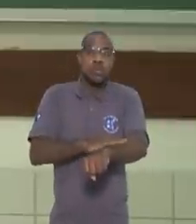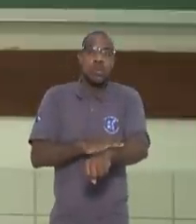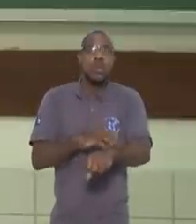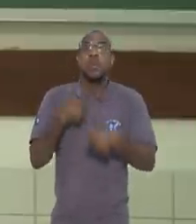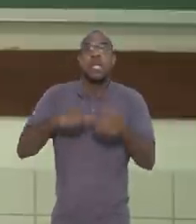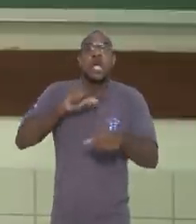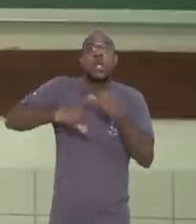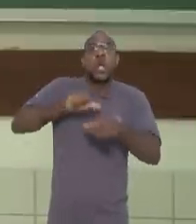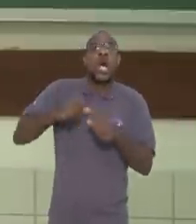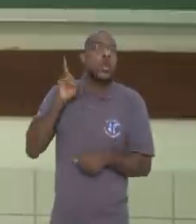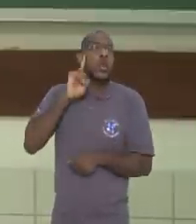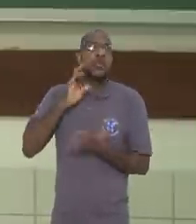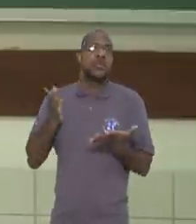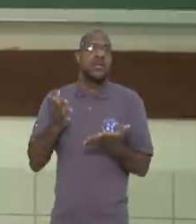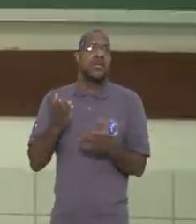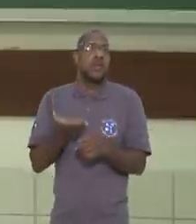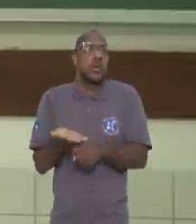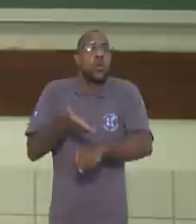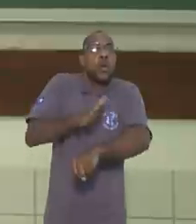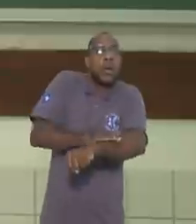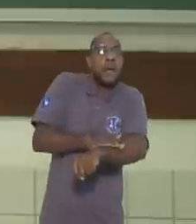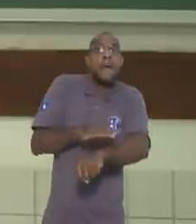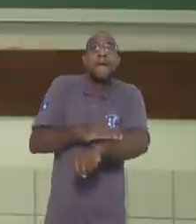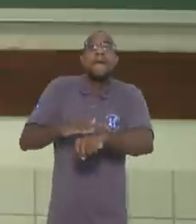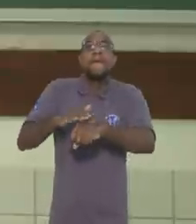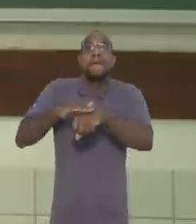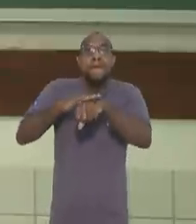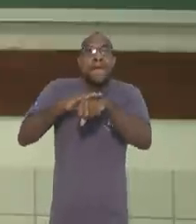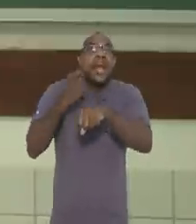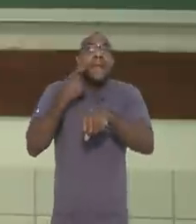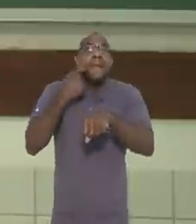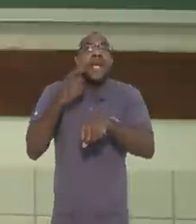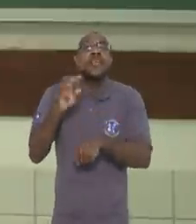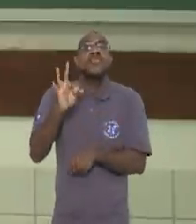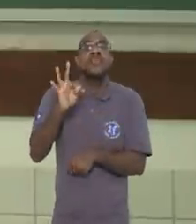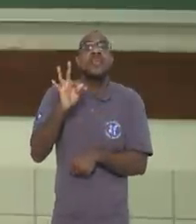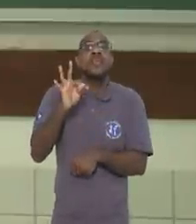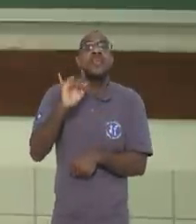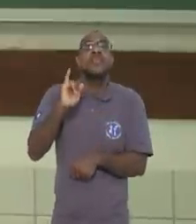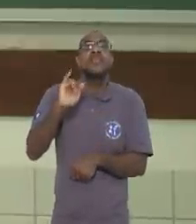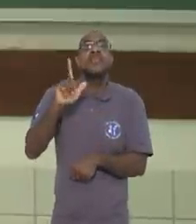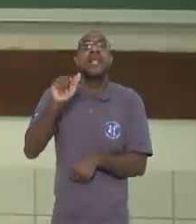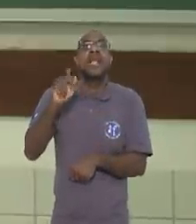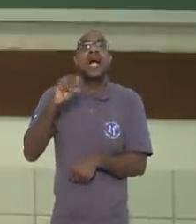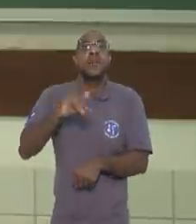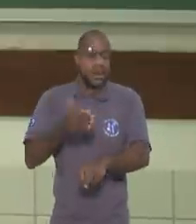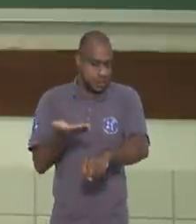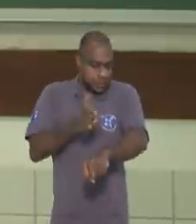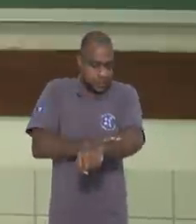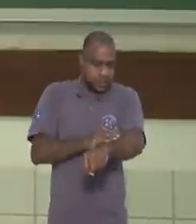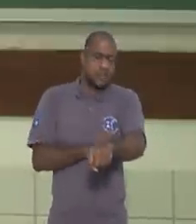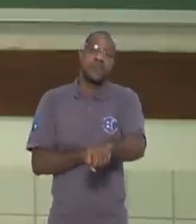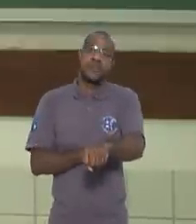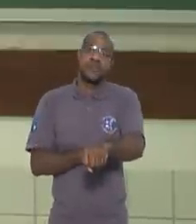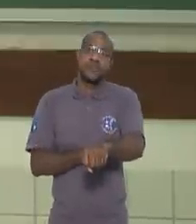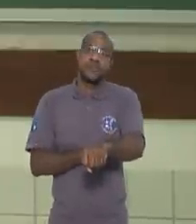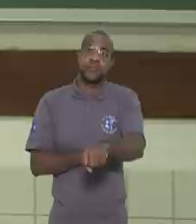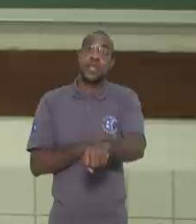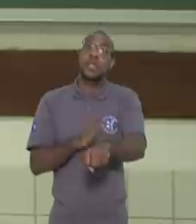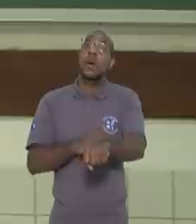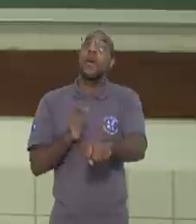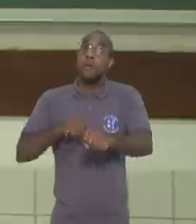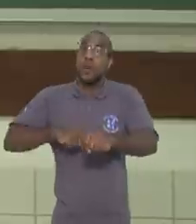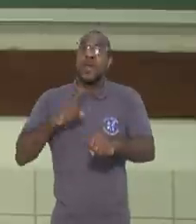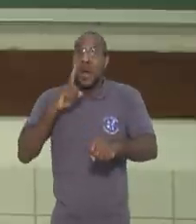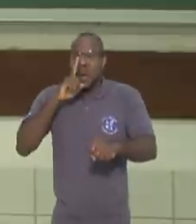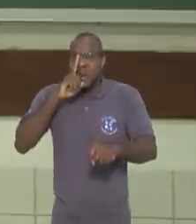dia. Se não precisa trocar todo dia, ele está mais isolado do meio externo, que diminui a chance, o risco de infecção, além de diminuir também a